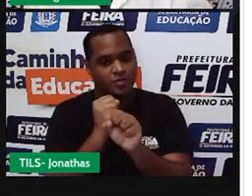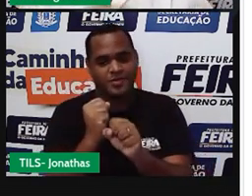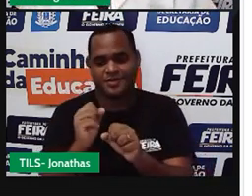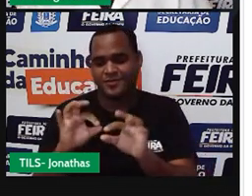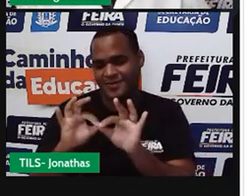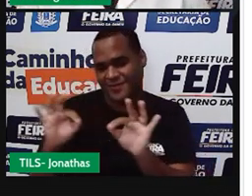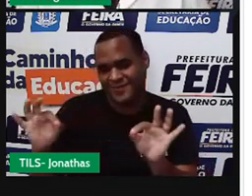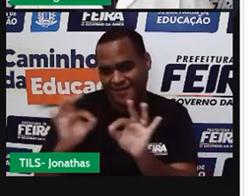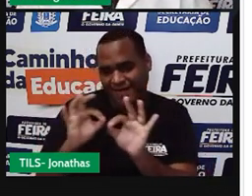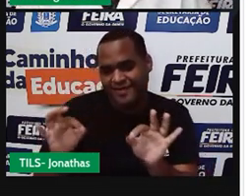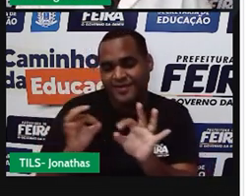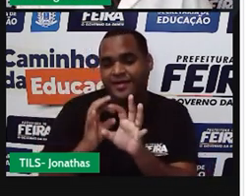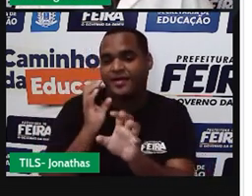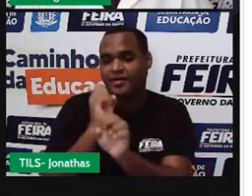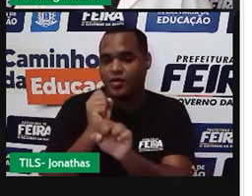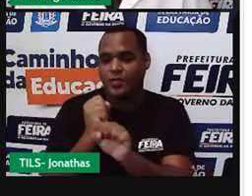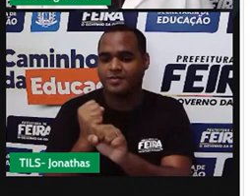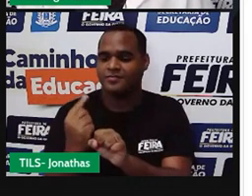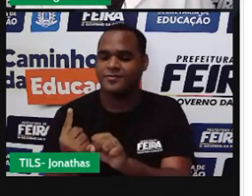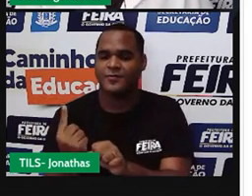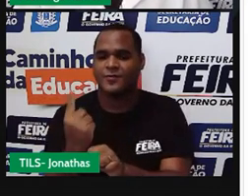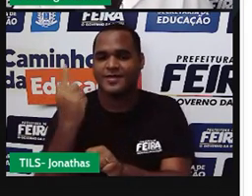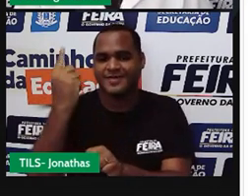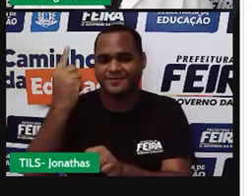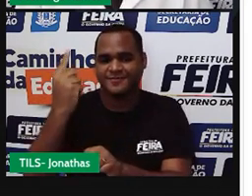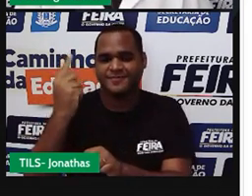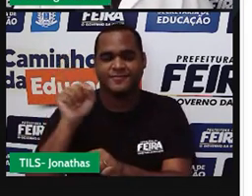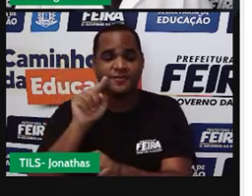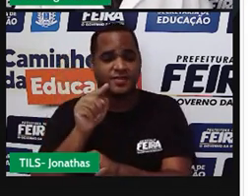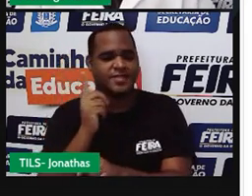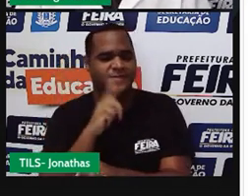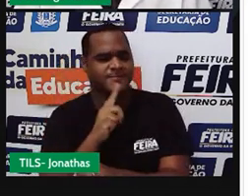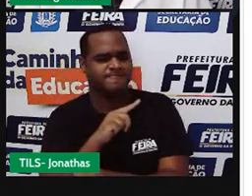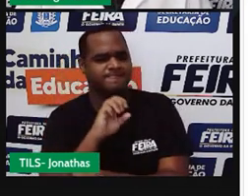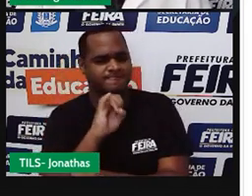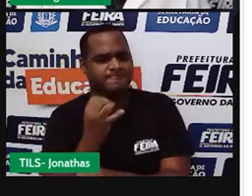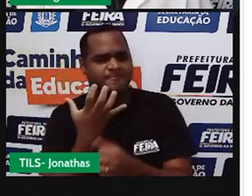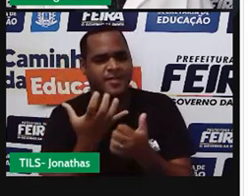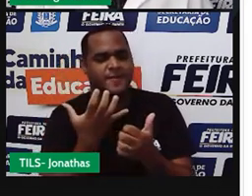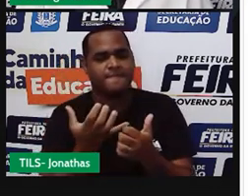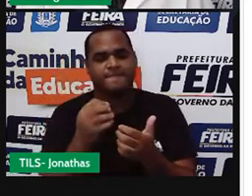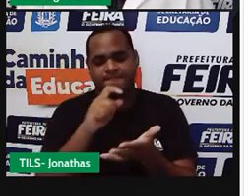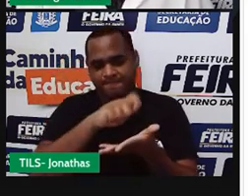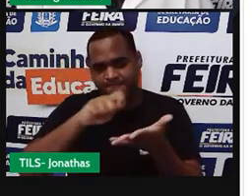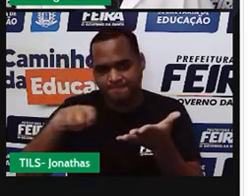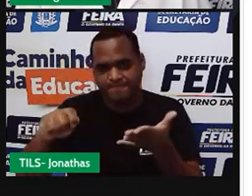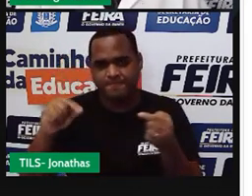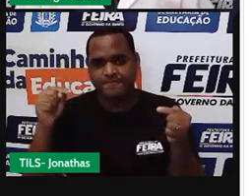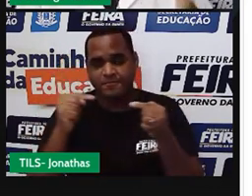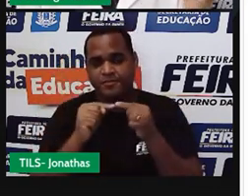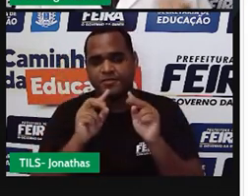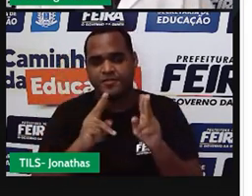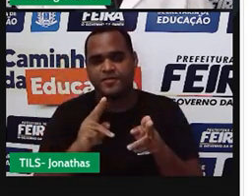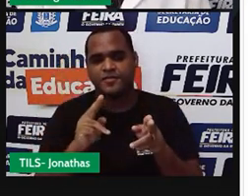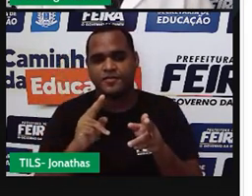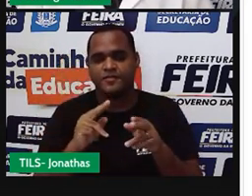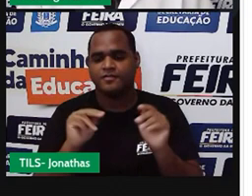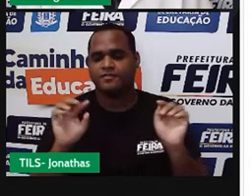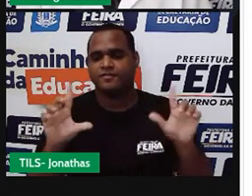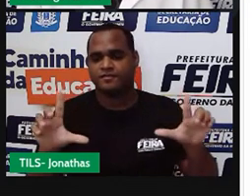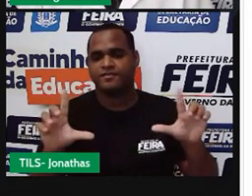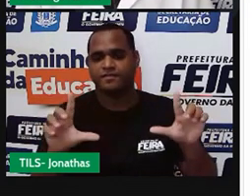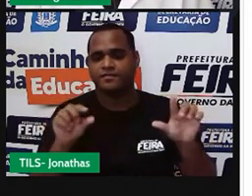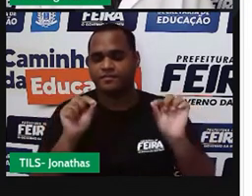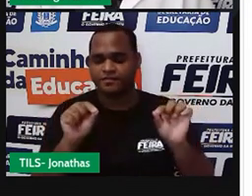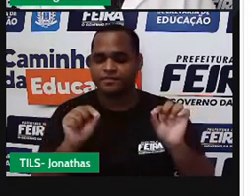em multiplicar pelo valor da altura que se a gente quiser escrever uma fórmula para isso nessa tela a gente tem aí uma